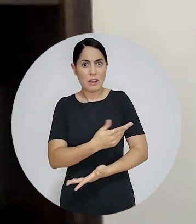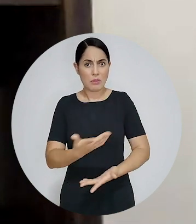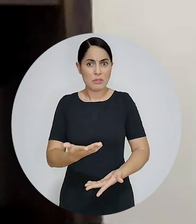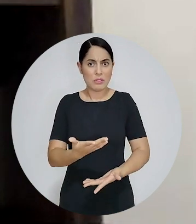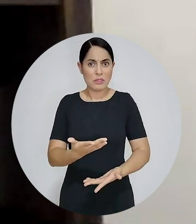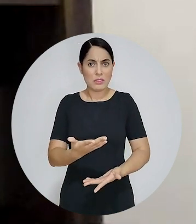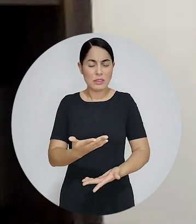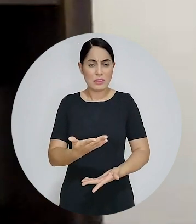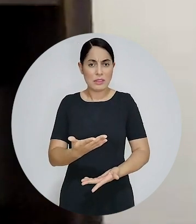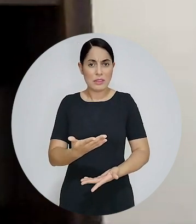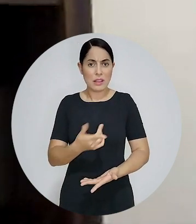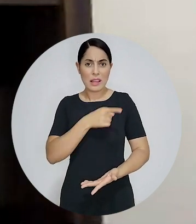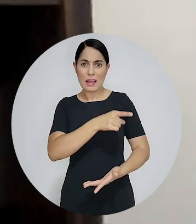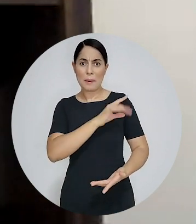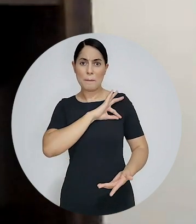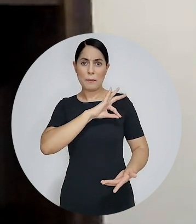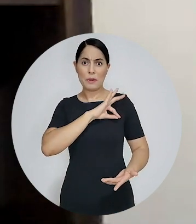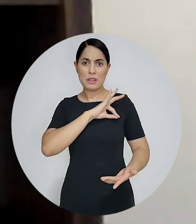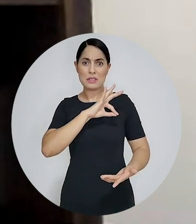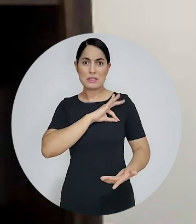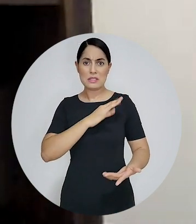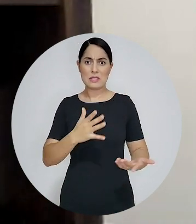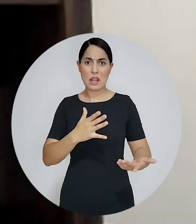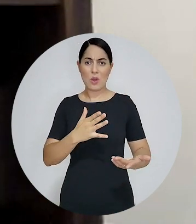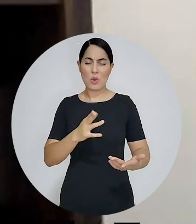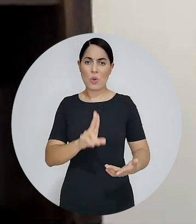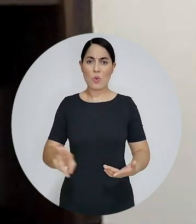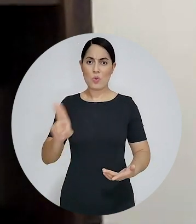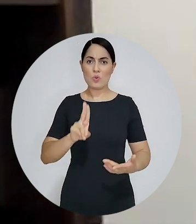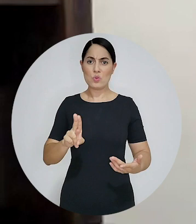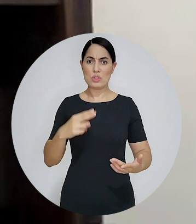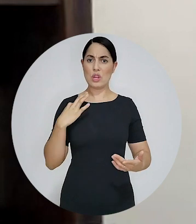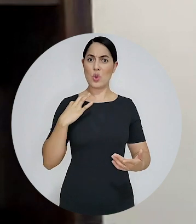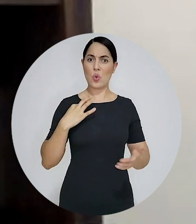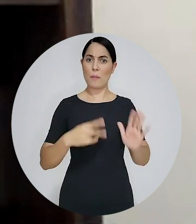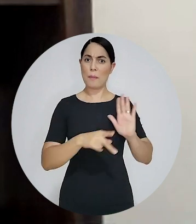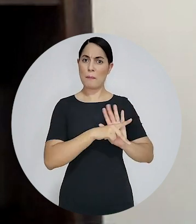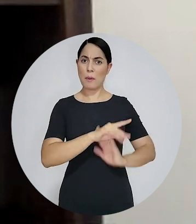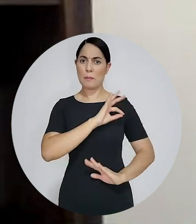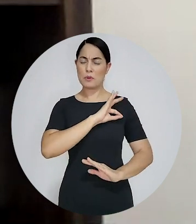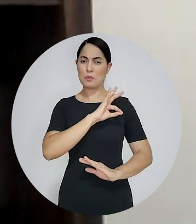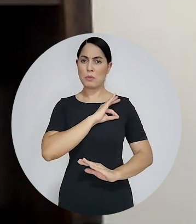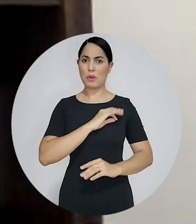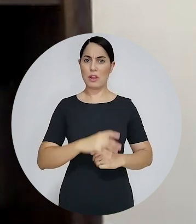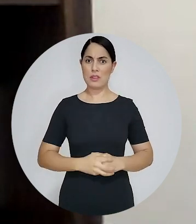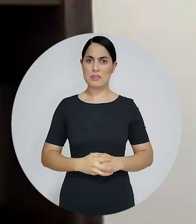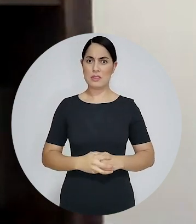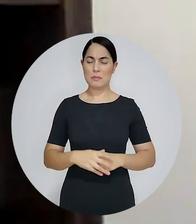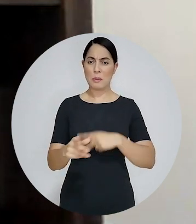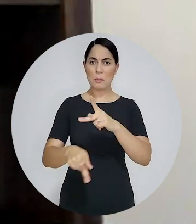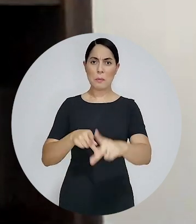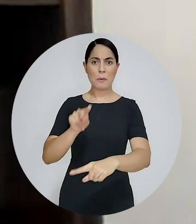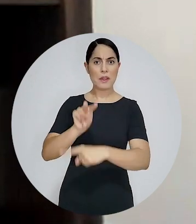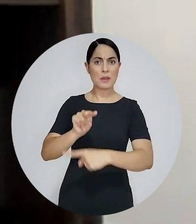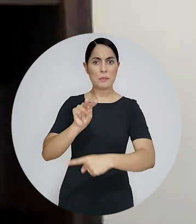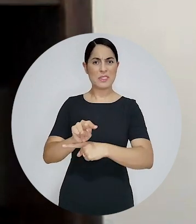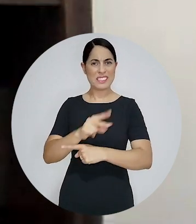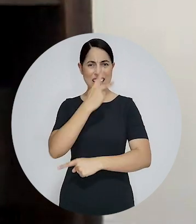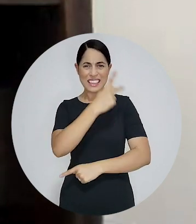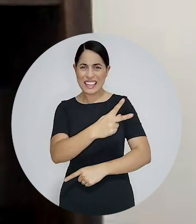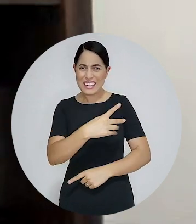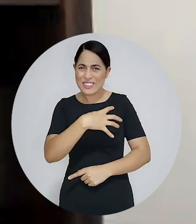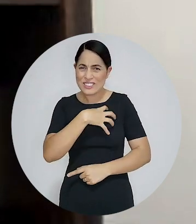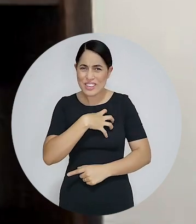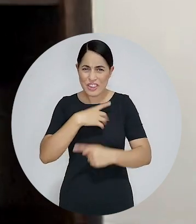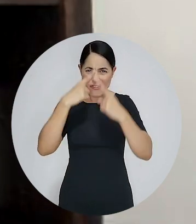todo. O policial que está fardado para proteger a sociedade, o cidadão e a cidadã, não pode